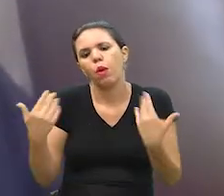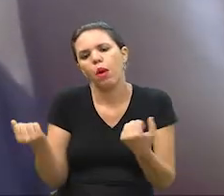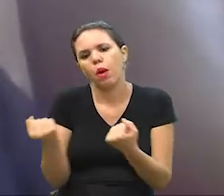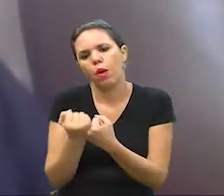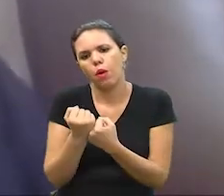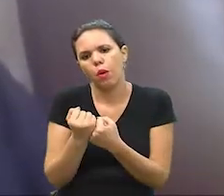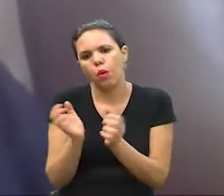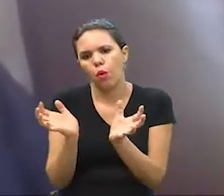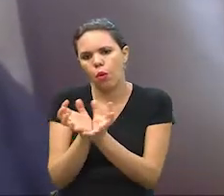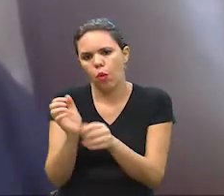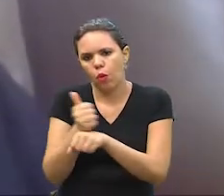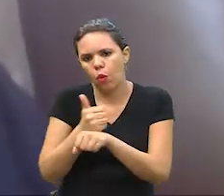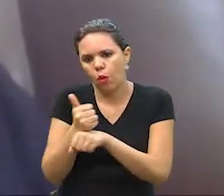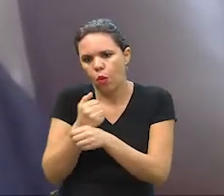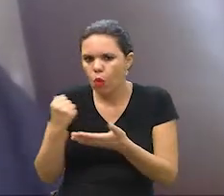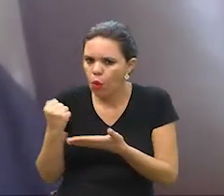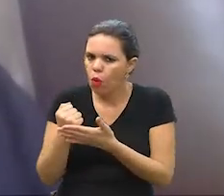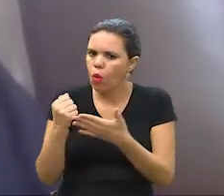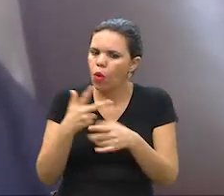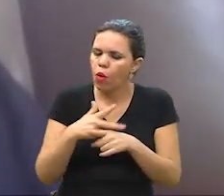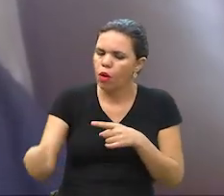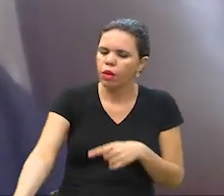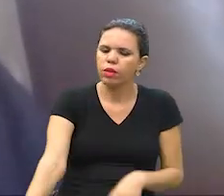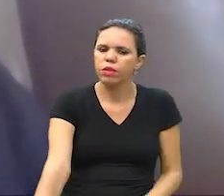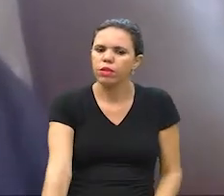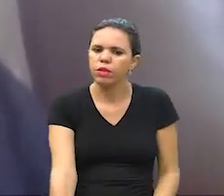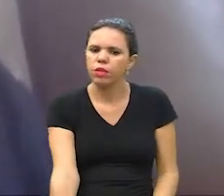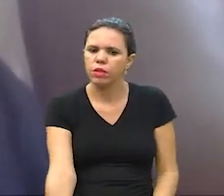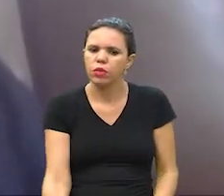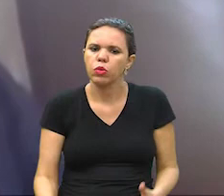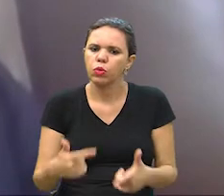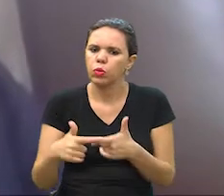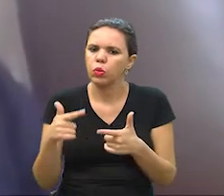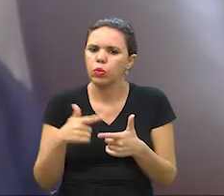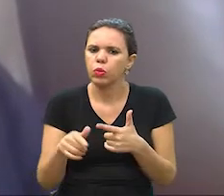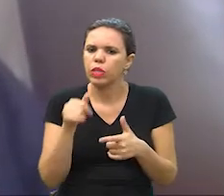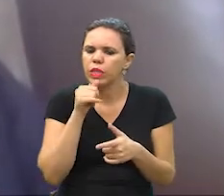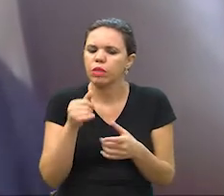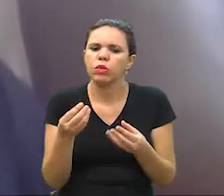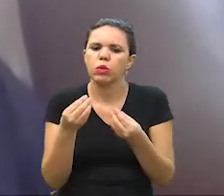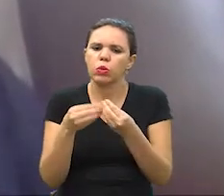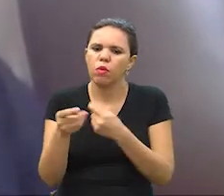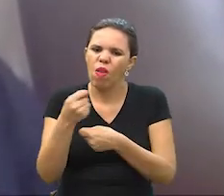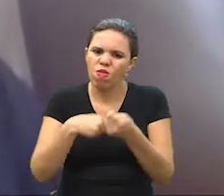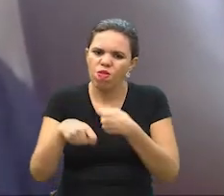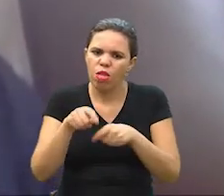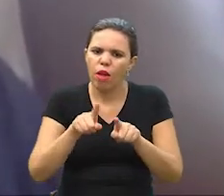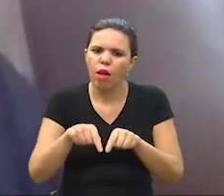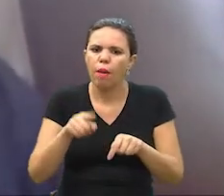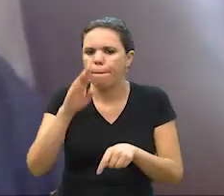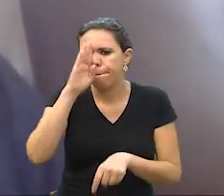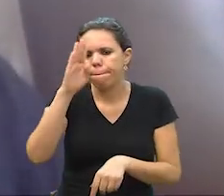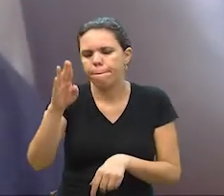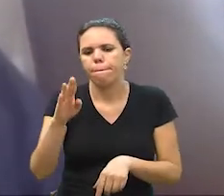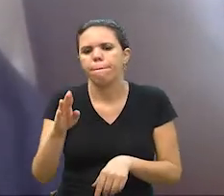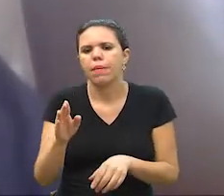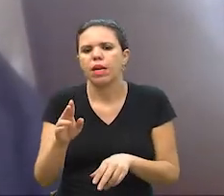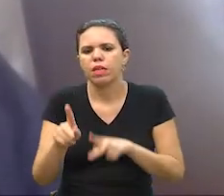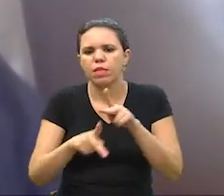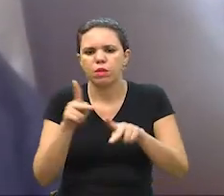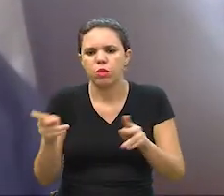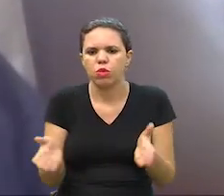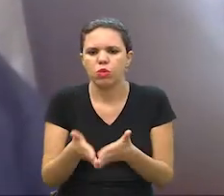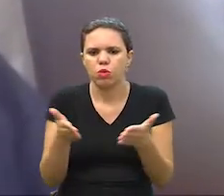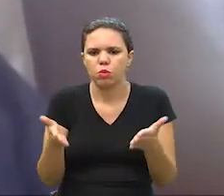apoio que esse comitê pode dar para a gente superar as questões, o impacto econômico disso, principalmente nas populações